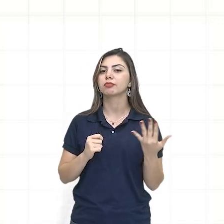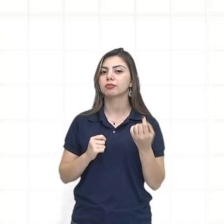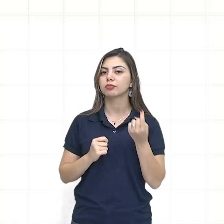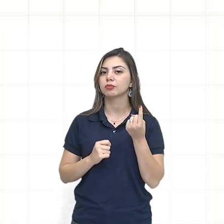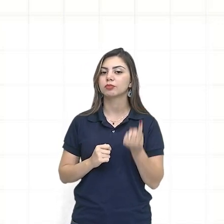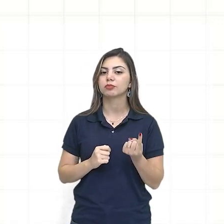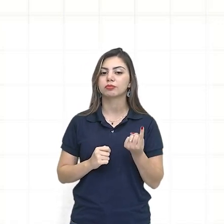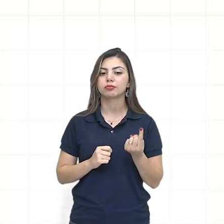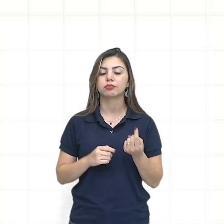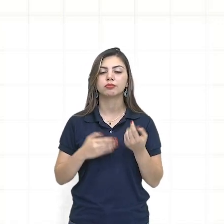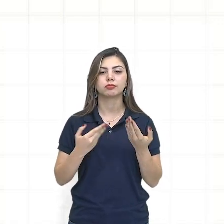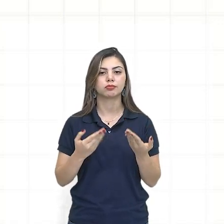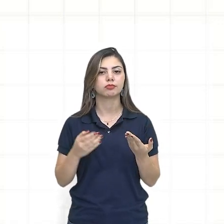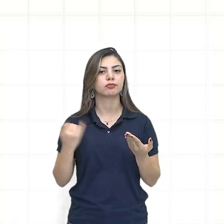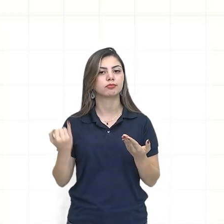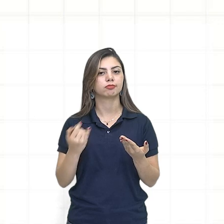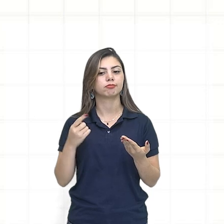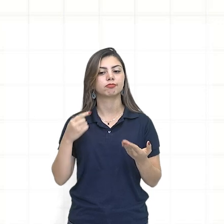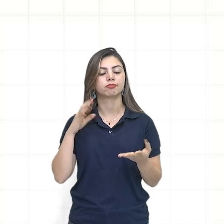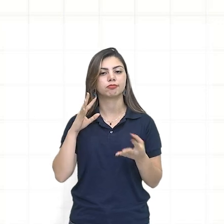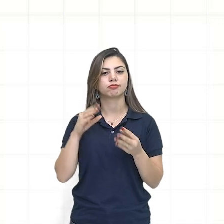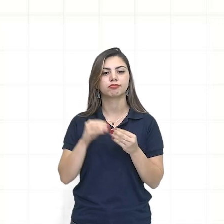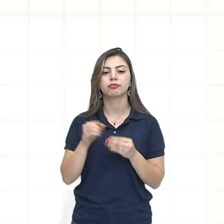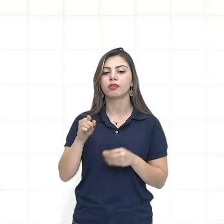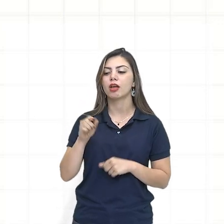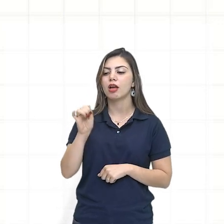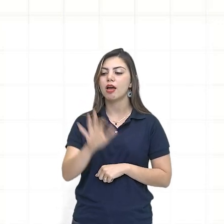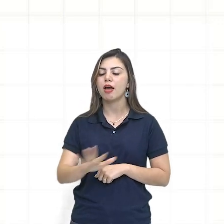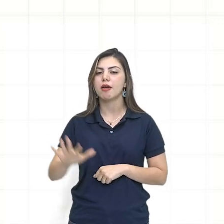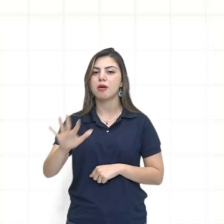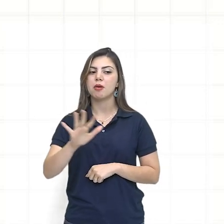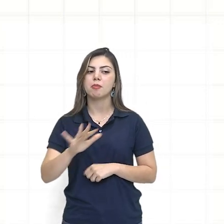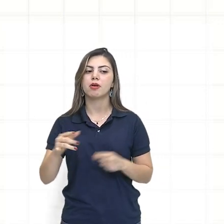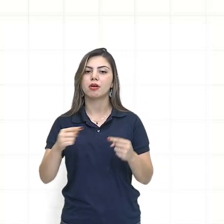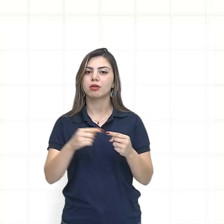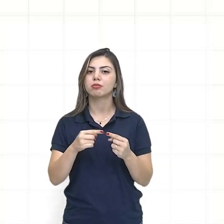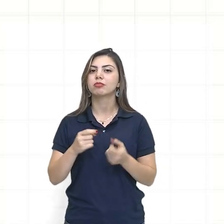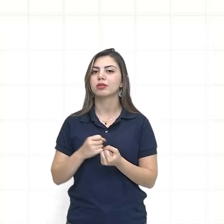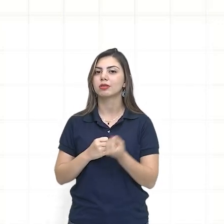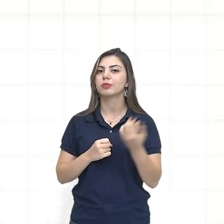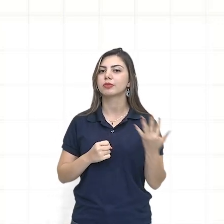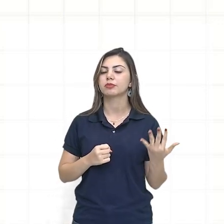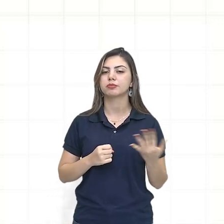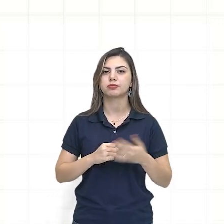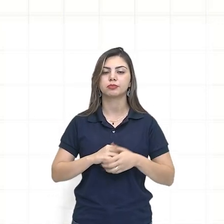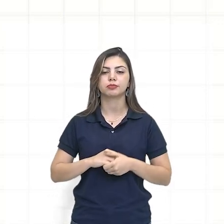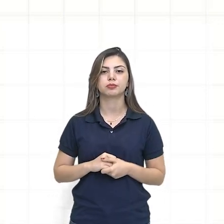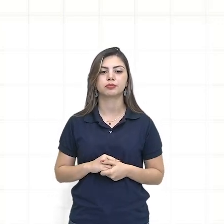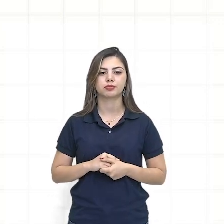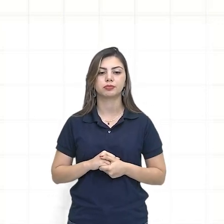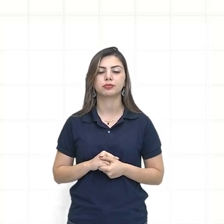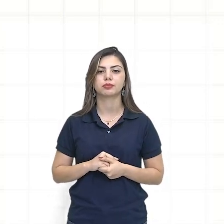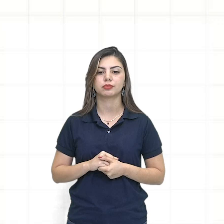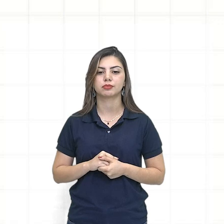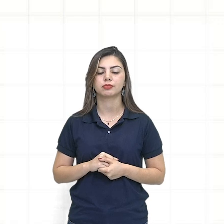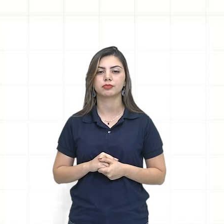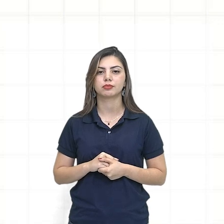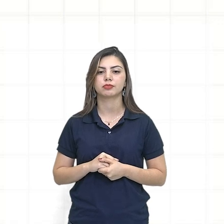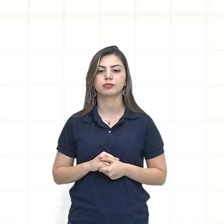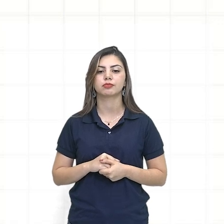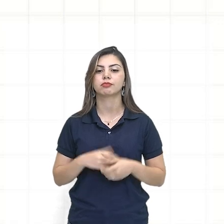É importante a gente associar, tá, pessoal, a imagem, um símbolo, com o valor que ele representa. A gente vai precisar